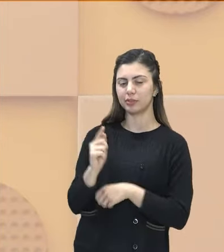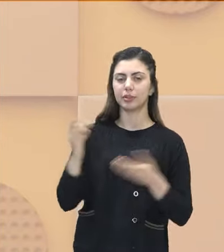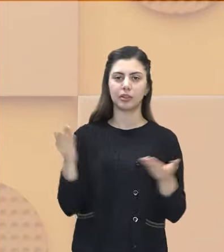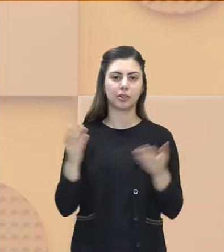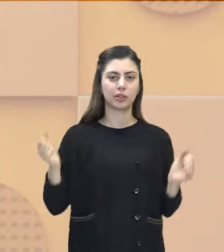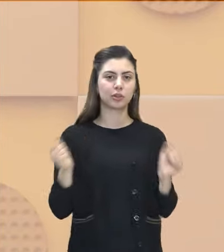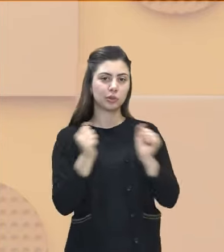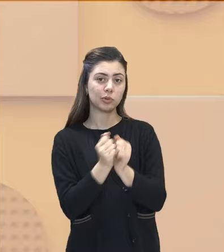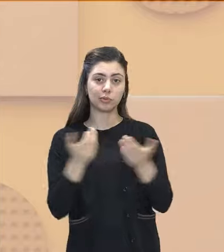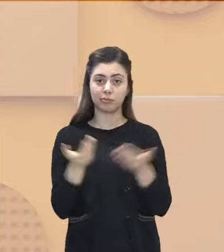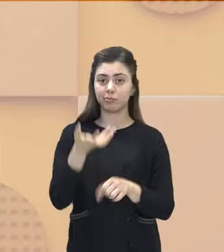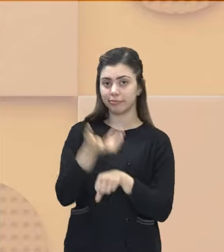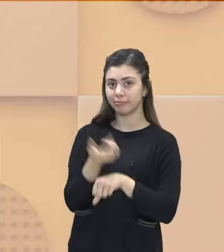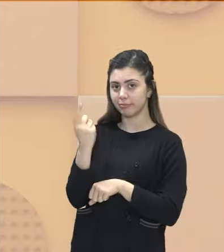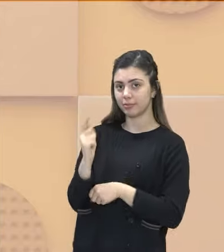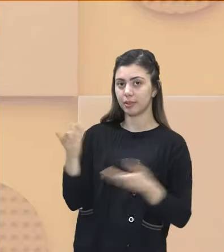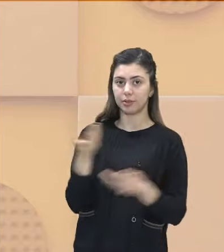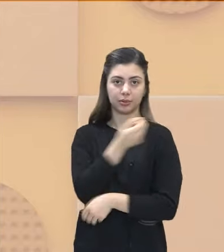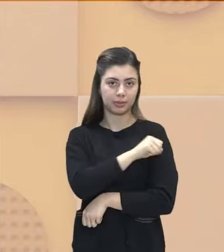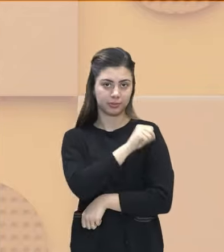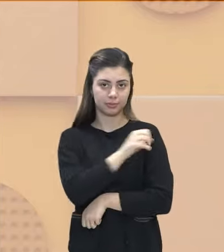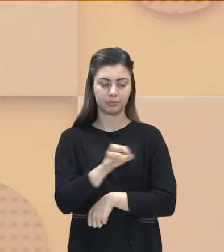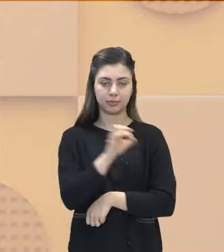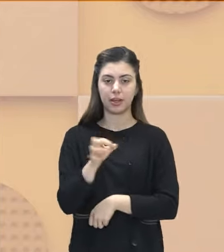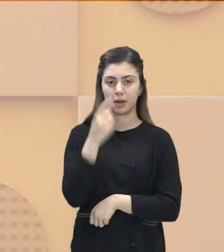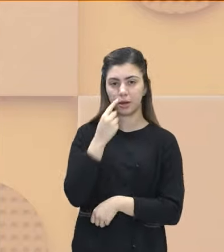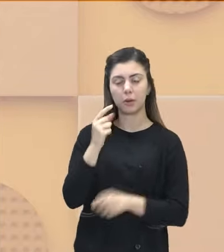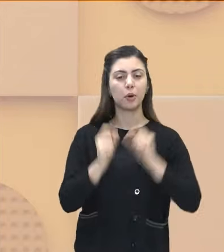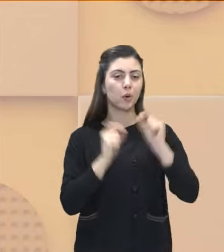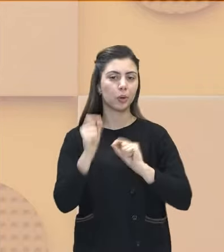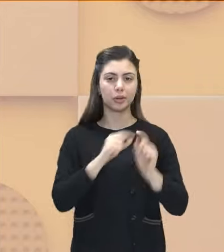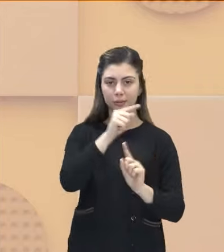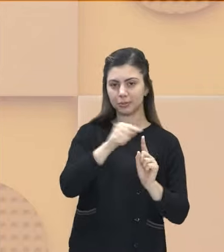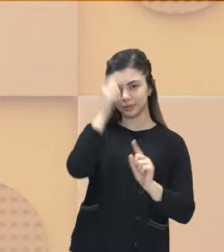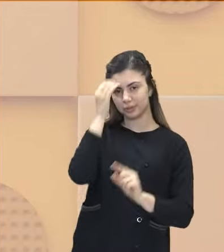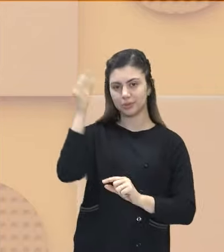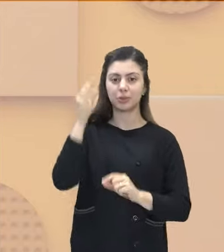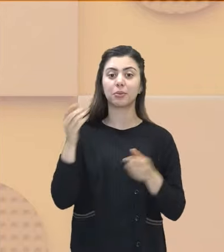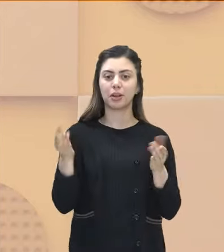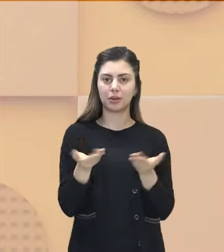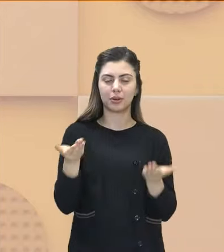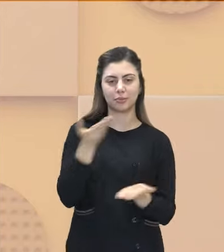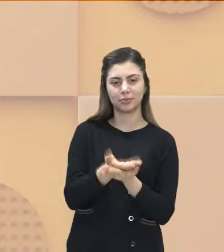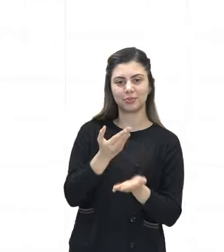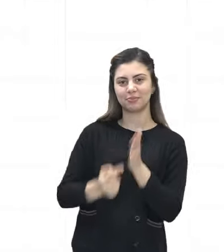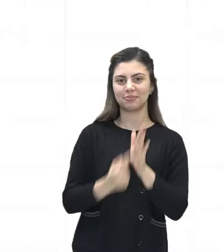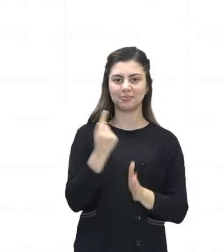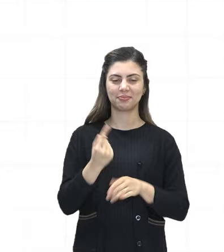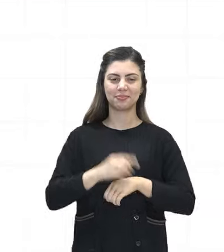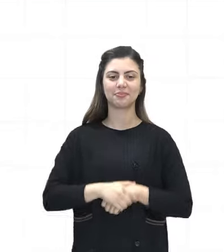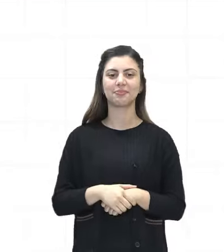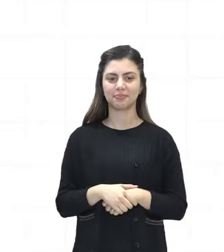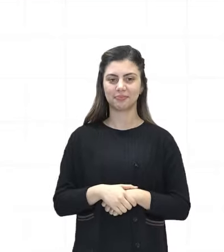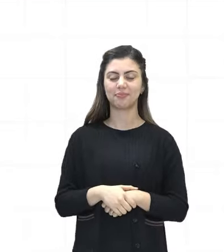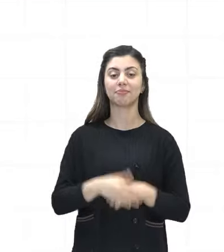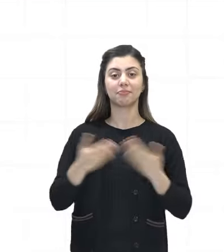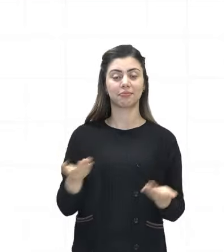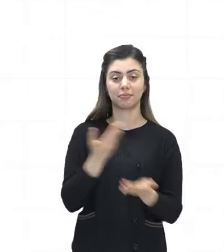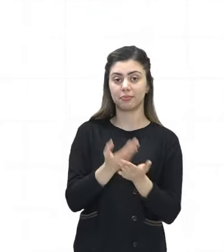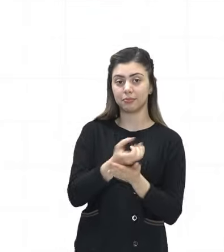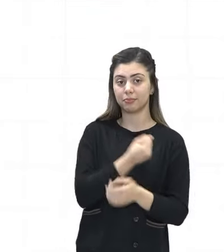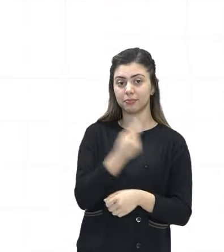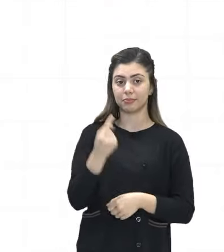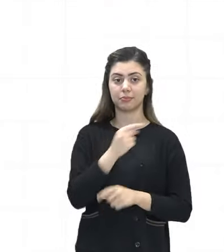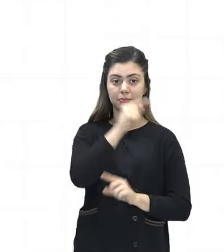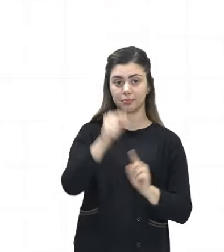aulas do componente de geografia aqui no oavo ano vamos verificar qual o objeto de conhecimento da nossa primeira aula Esta é a aula de número